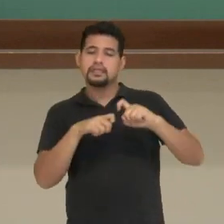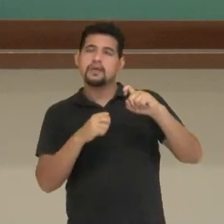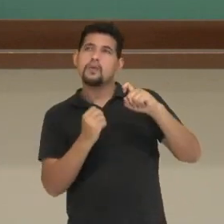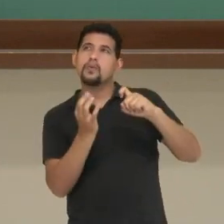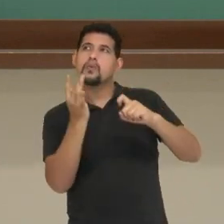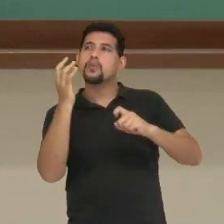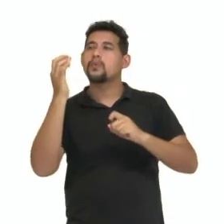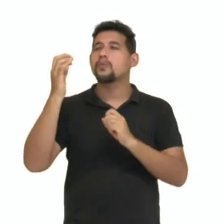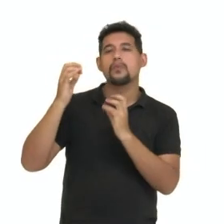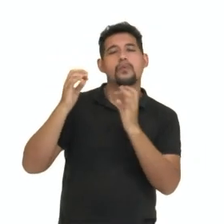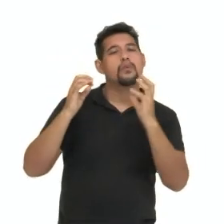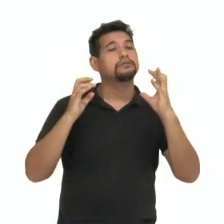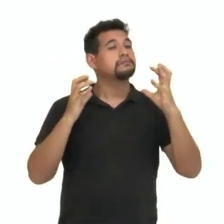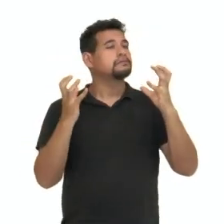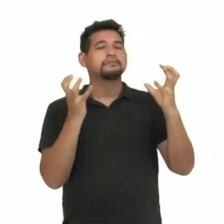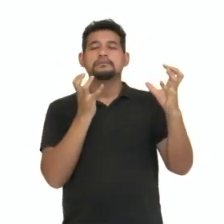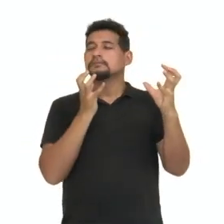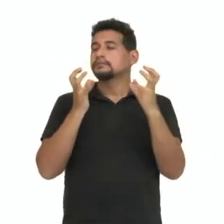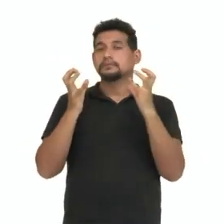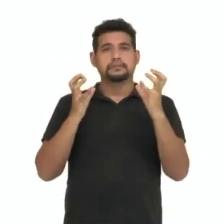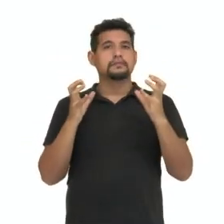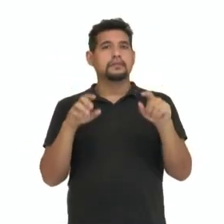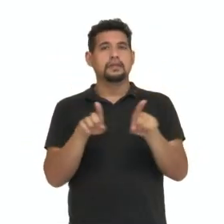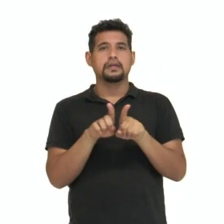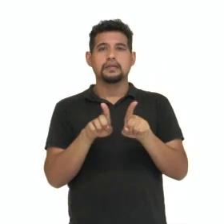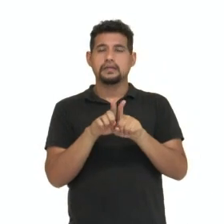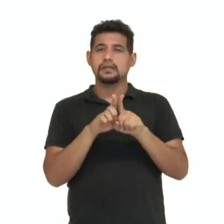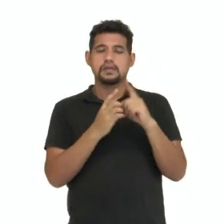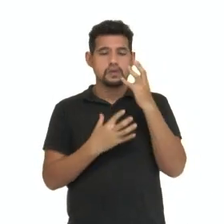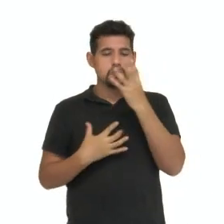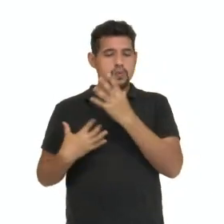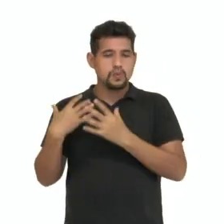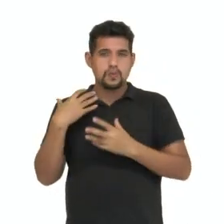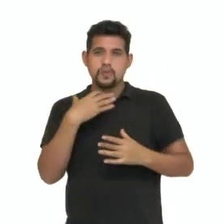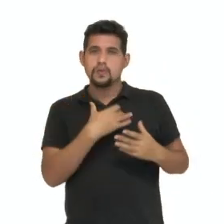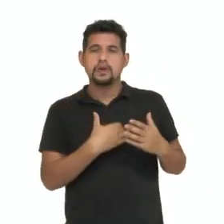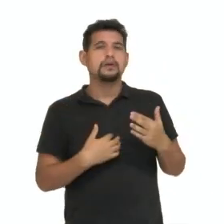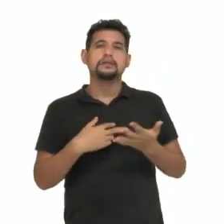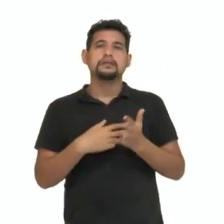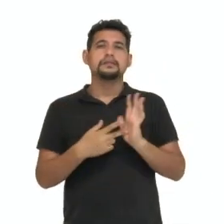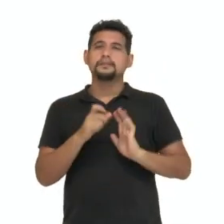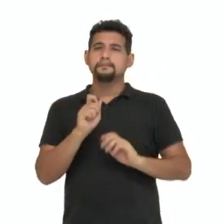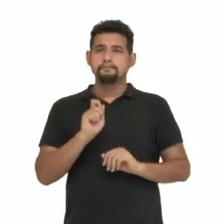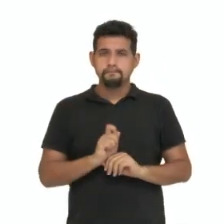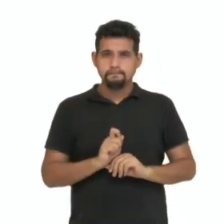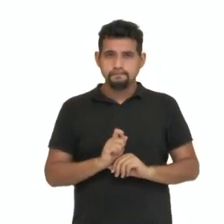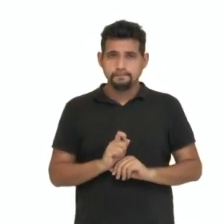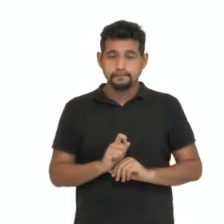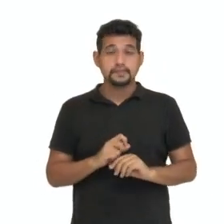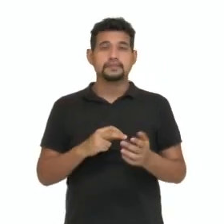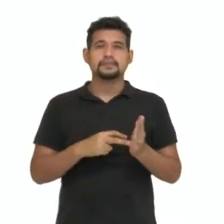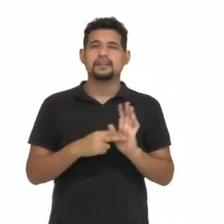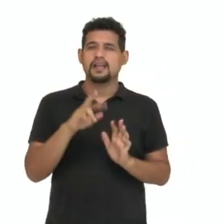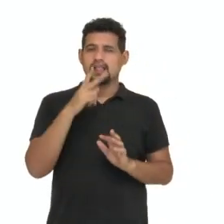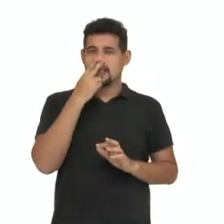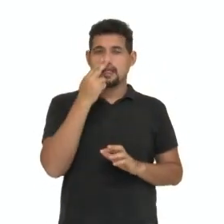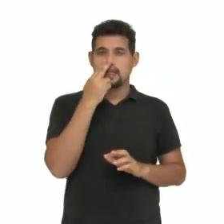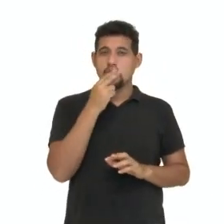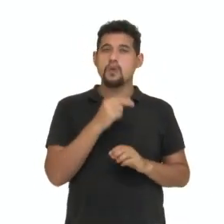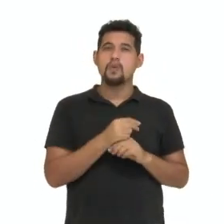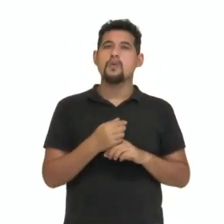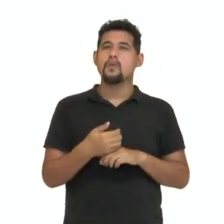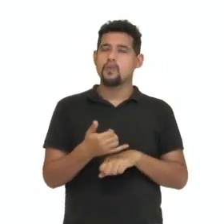vão perceber, né? As glândulas sebáceas, né, que é justamente aquela oleosidade da